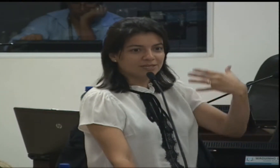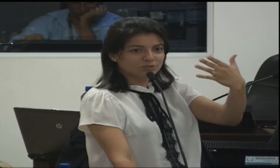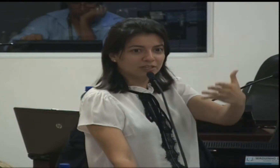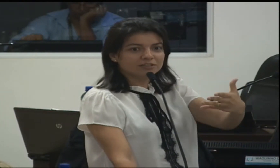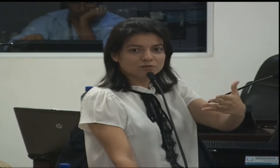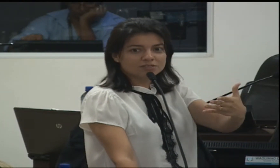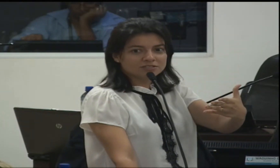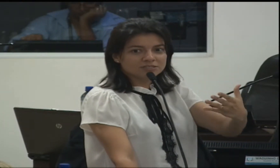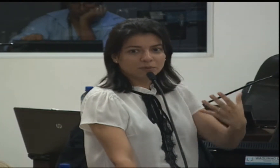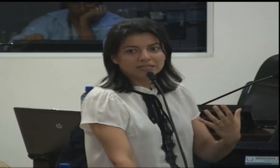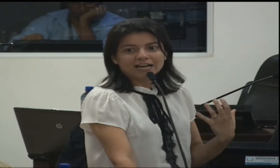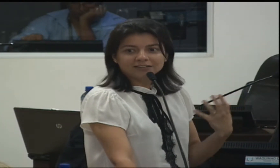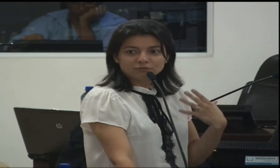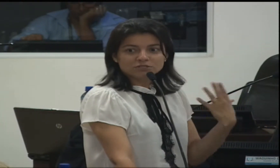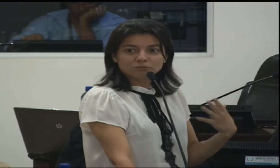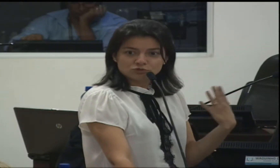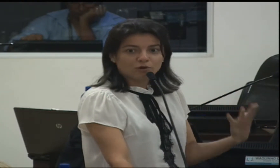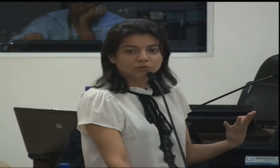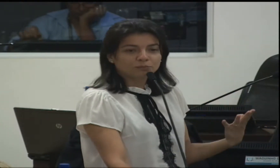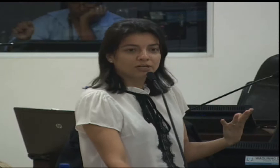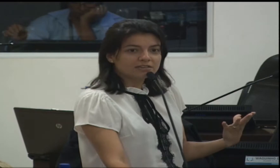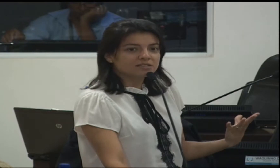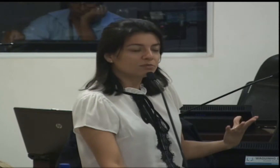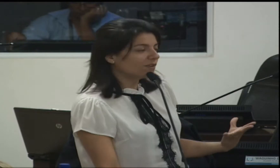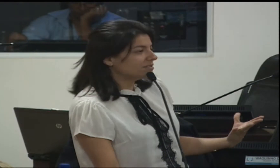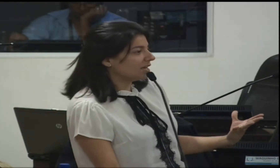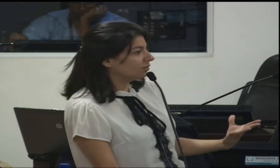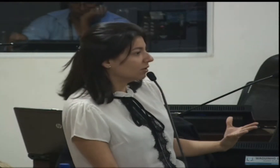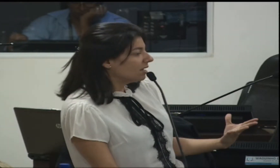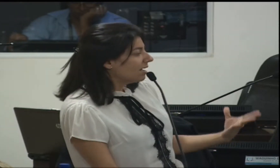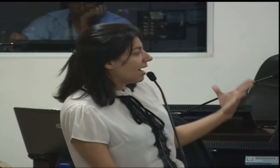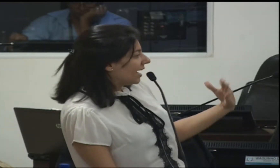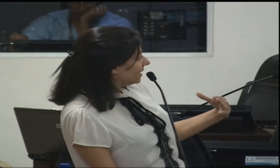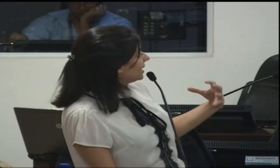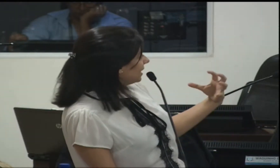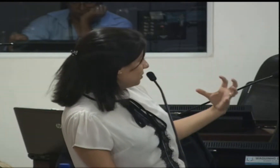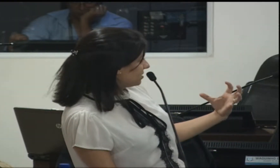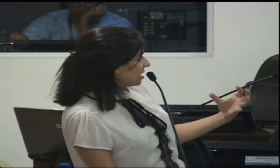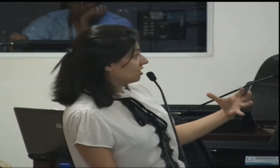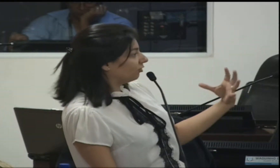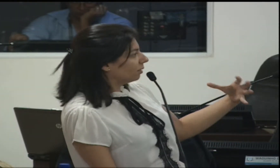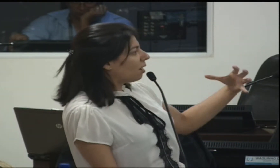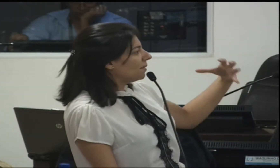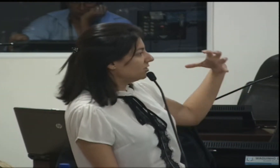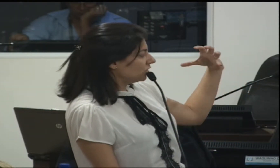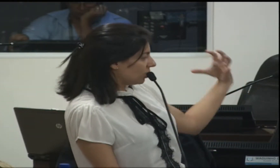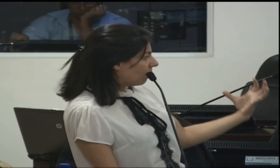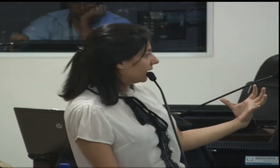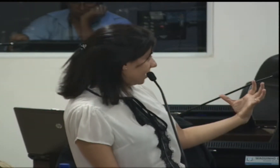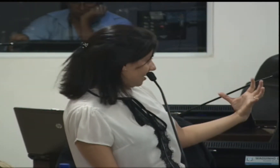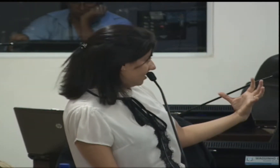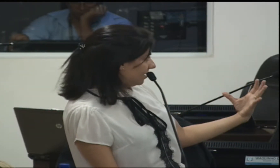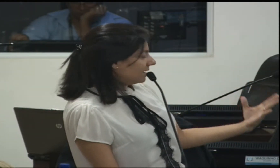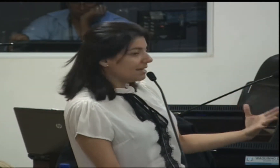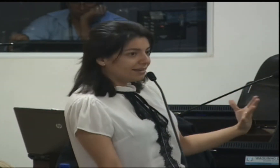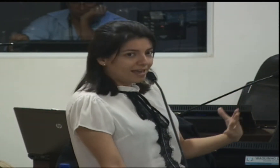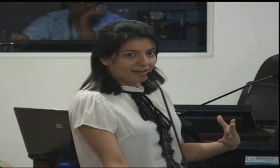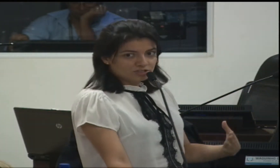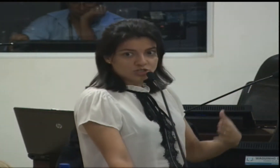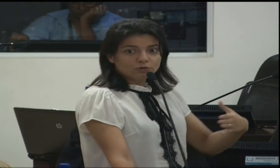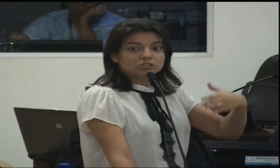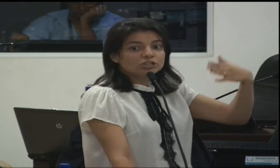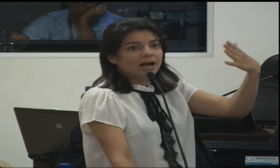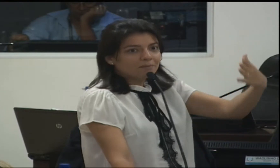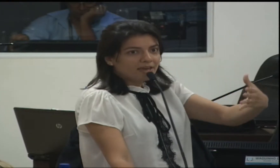e fazemos tantas coisas nesse plenário e nem nos damos conta do porquê estamos fazendo. Ainda que não esteja formalmente em ordem, e